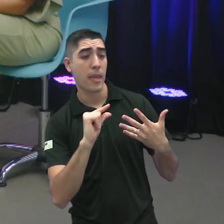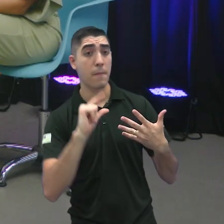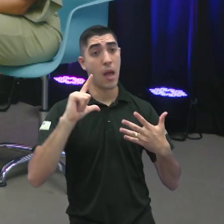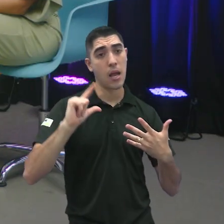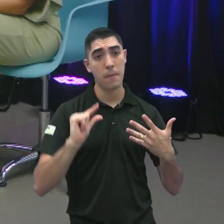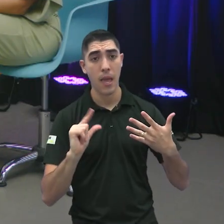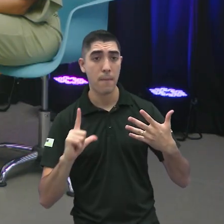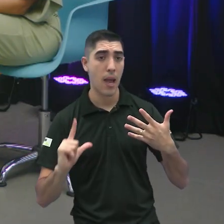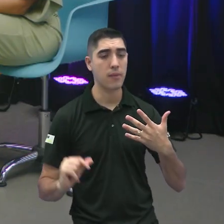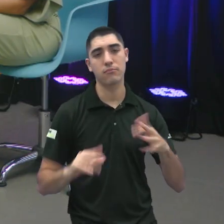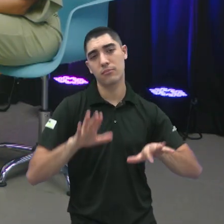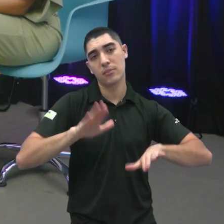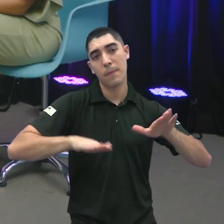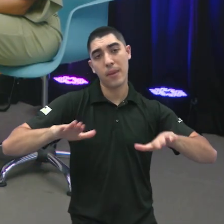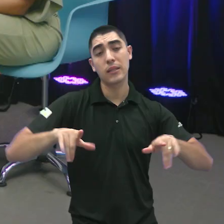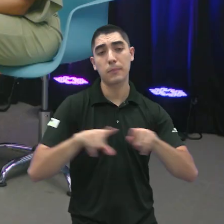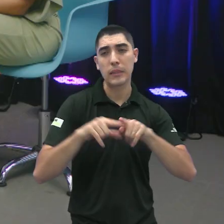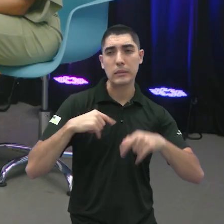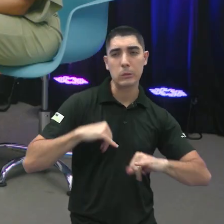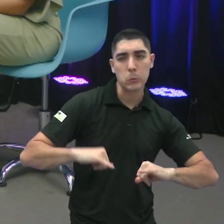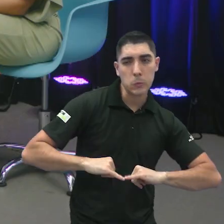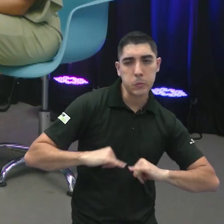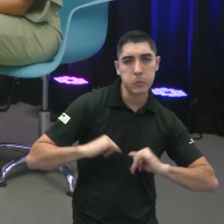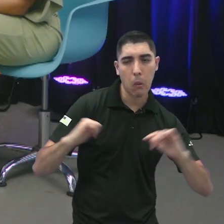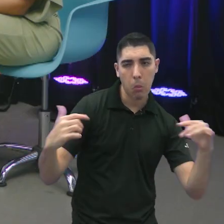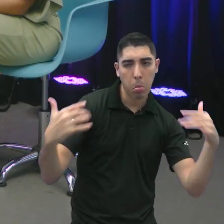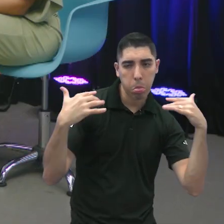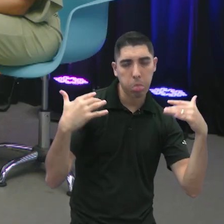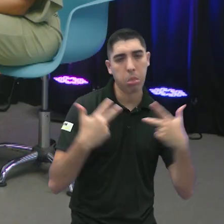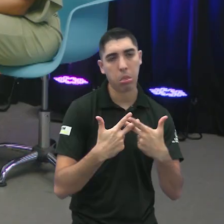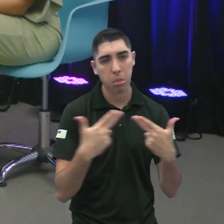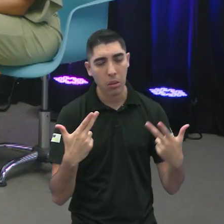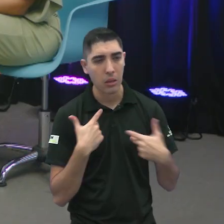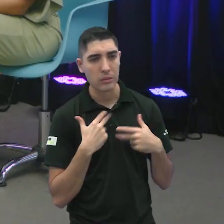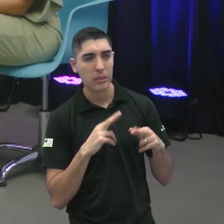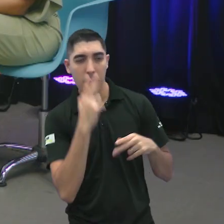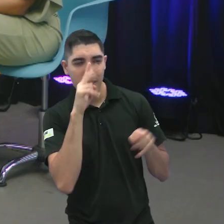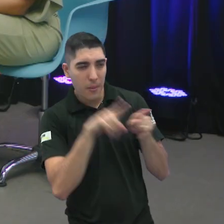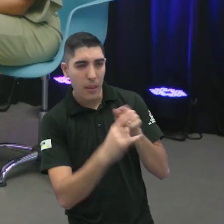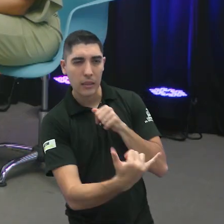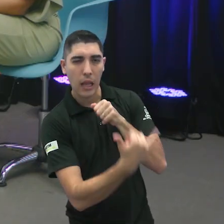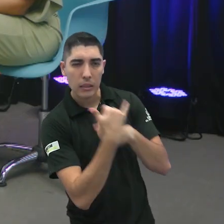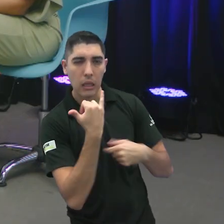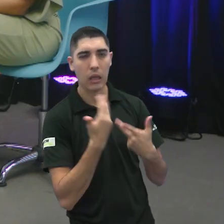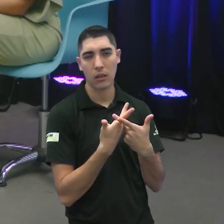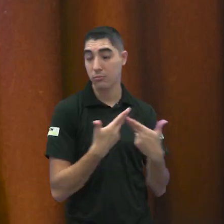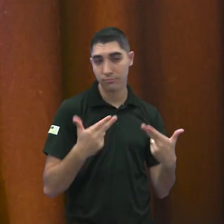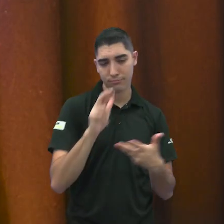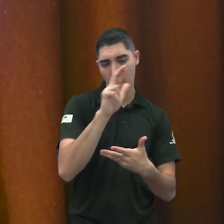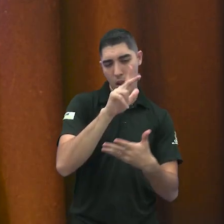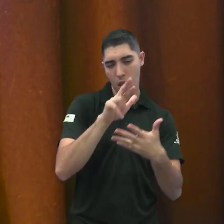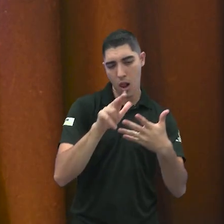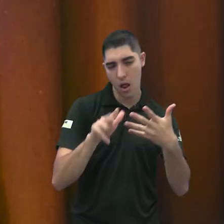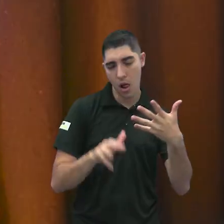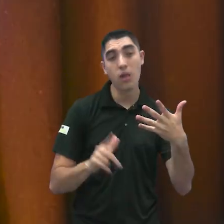grau, a dor ali da humilhação, da quebra da expectativa, da traição, da troca, a gente sentiu. O que dá para